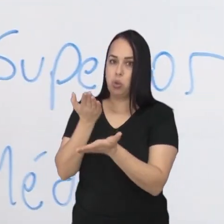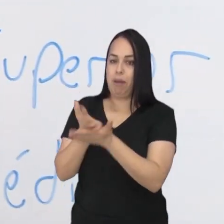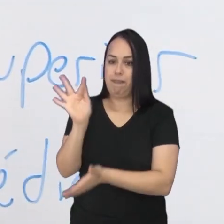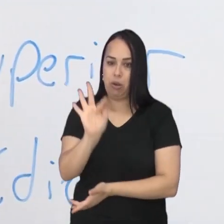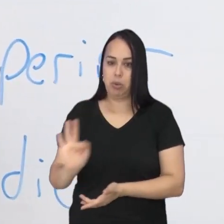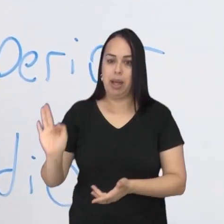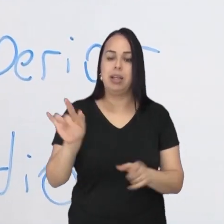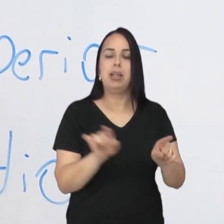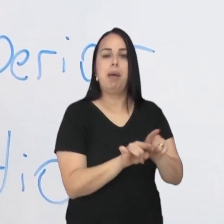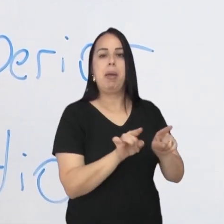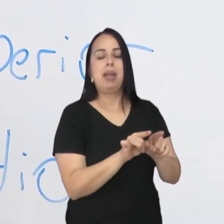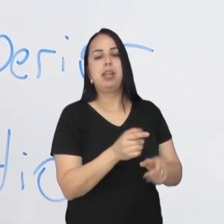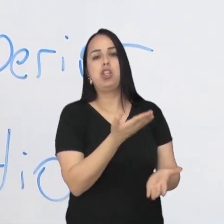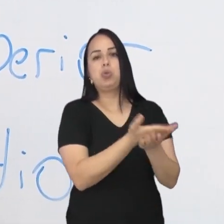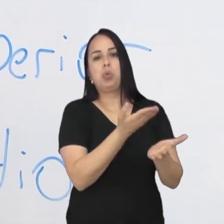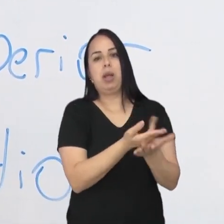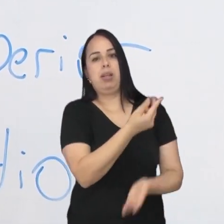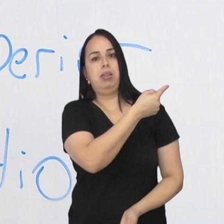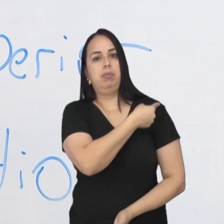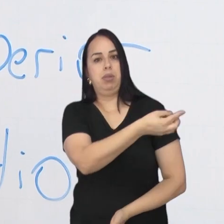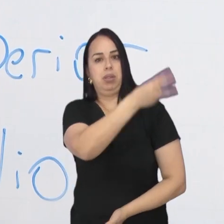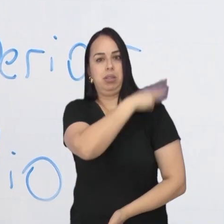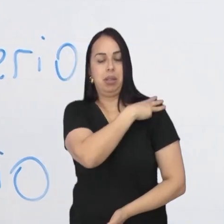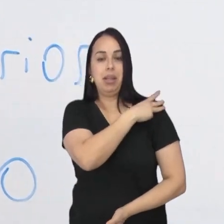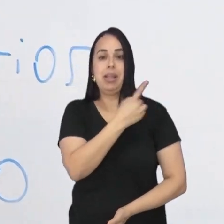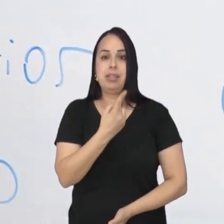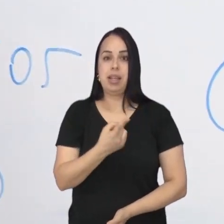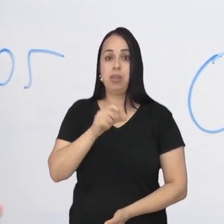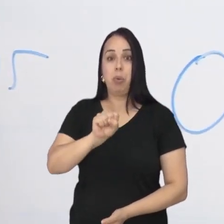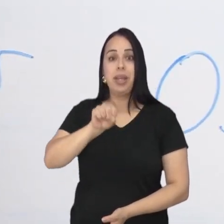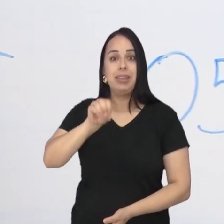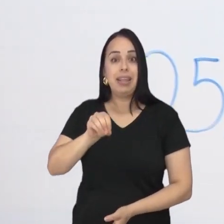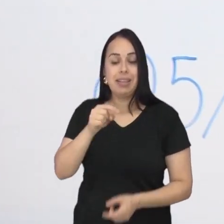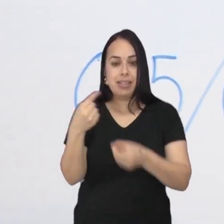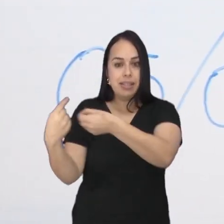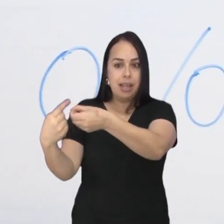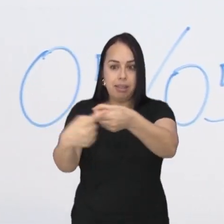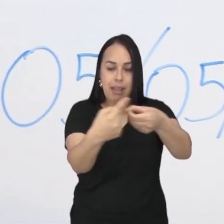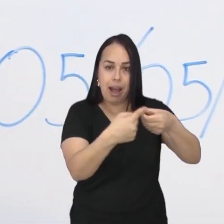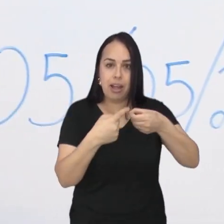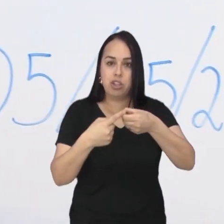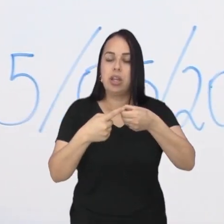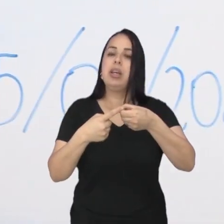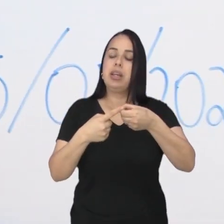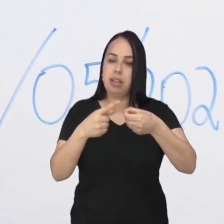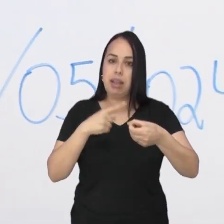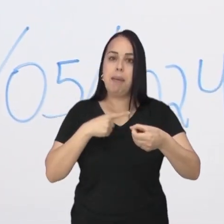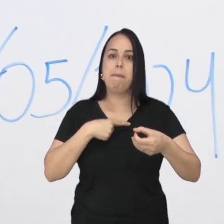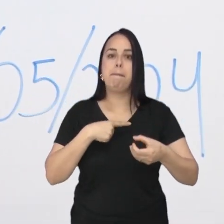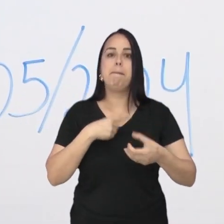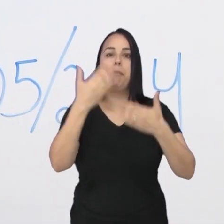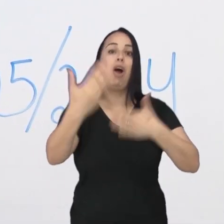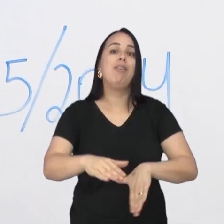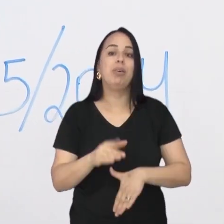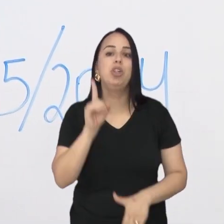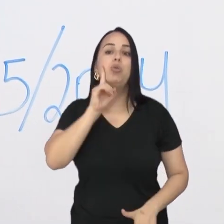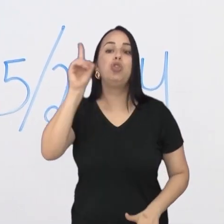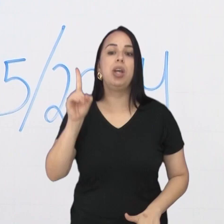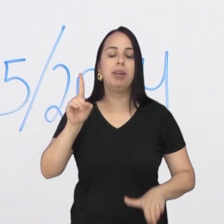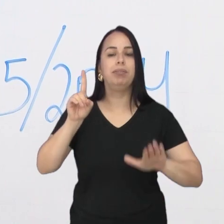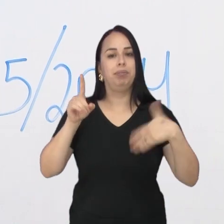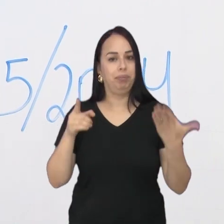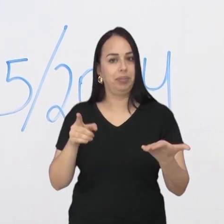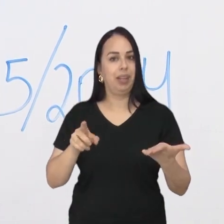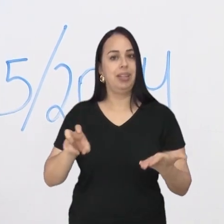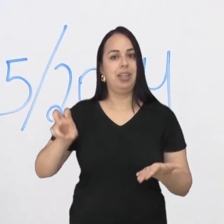tem graduação e também para o ensino médio. Serão 180 cidades em todo o país onde a prova vai ser aplicada e